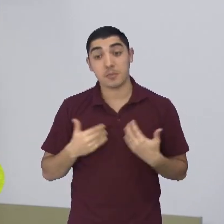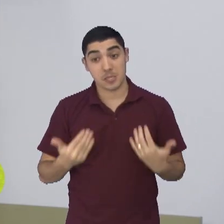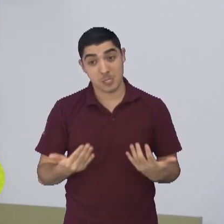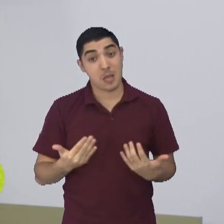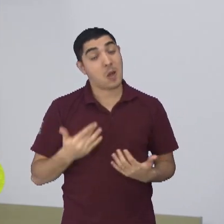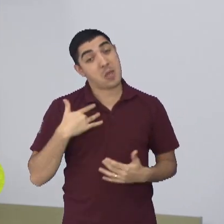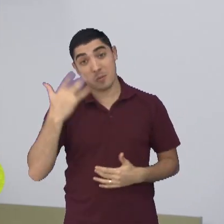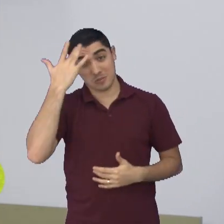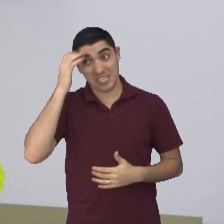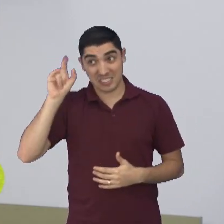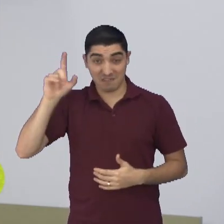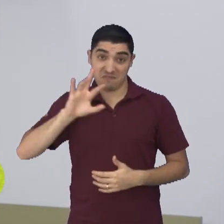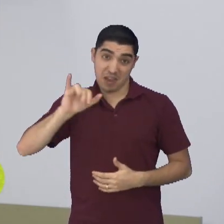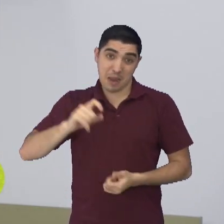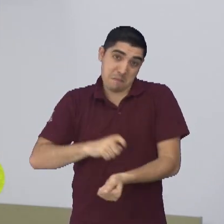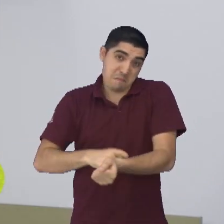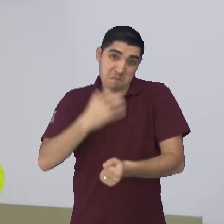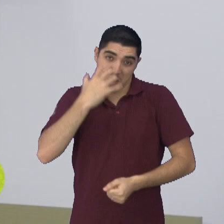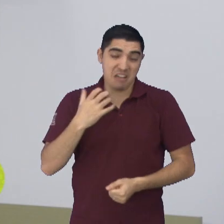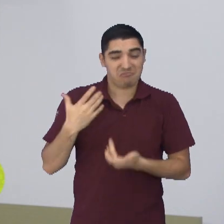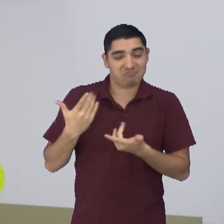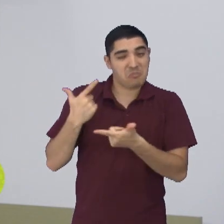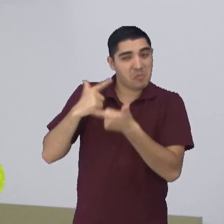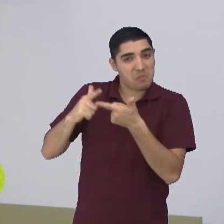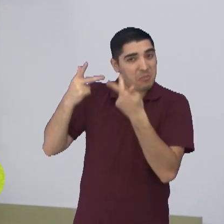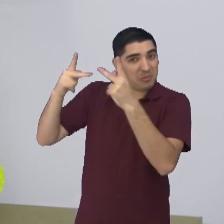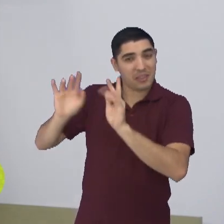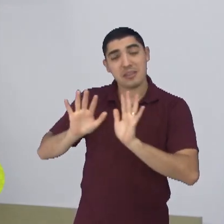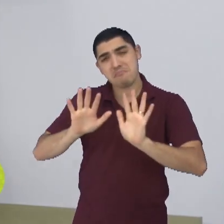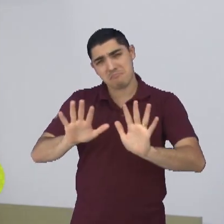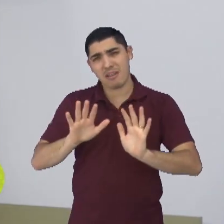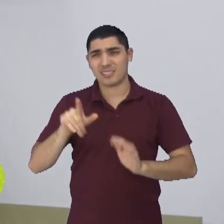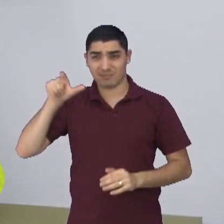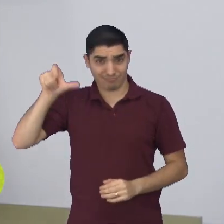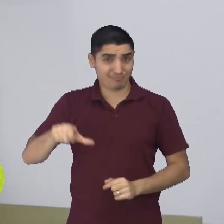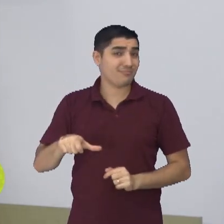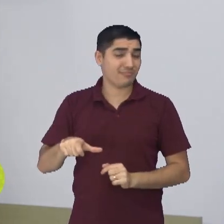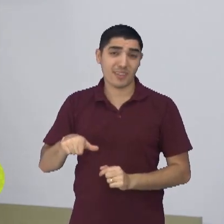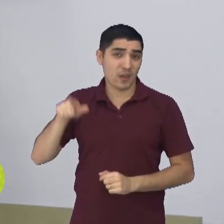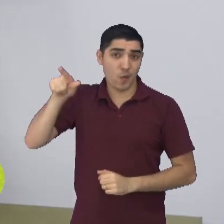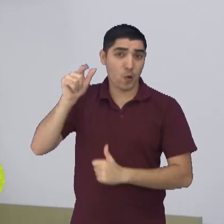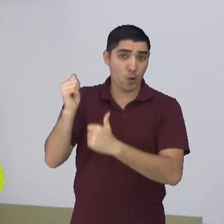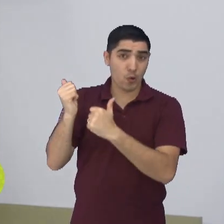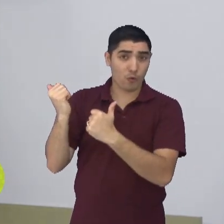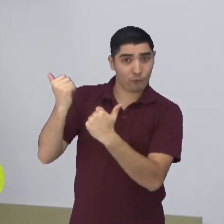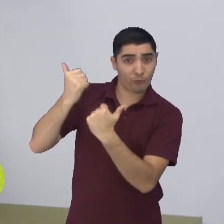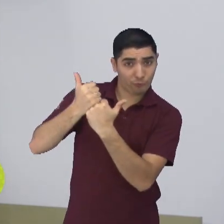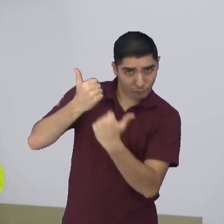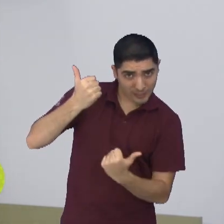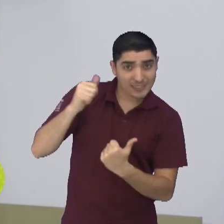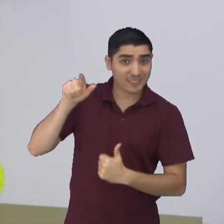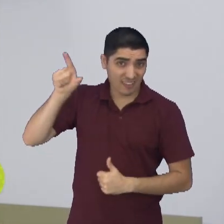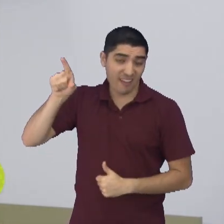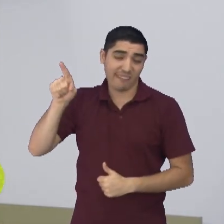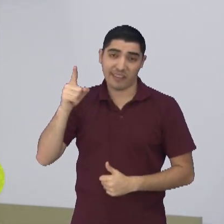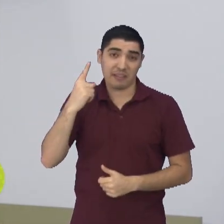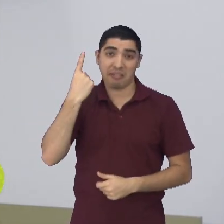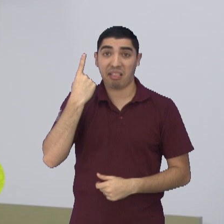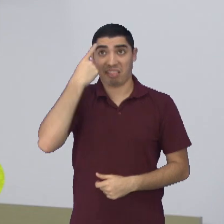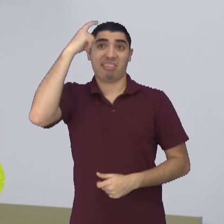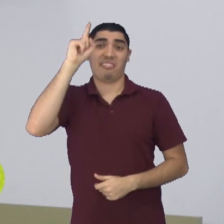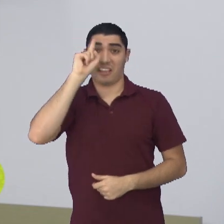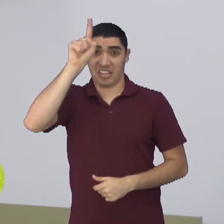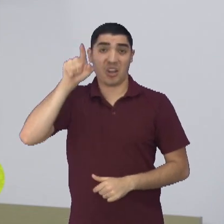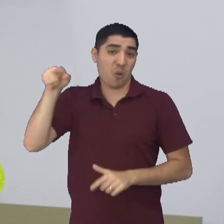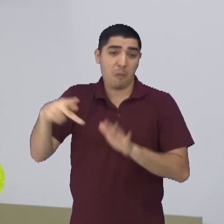isso, também não me interessa. Mas acho que ele criou essa polêmica ambiente toda fora